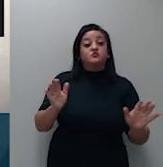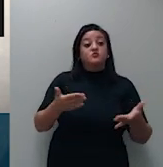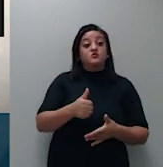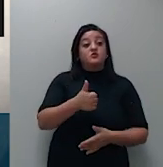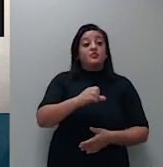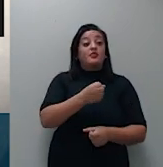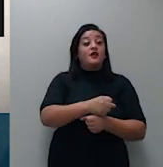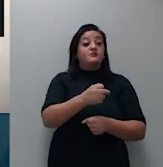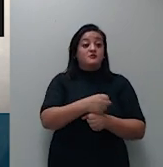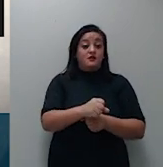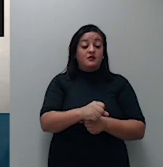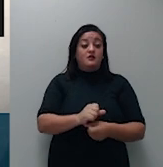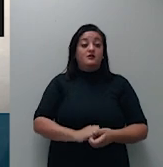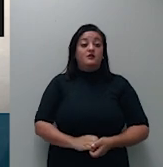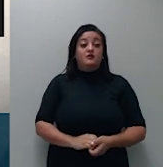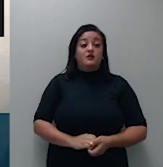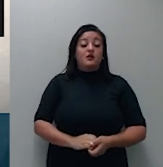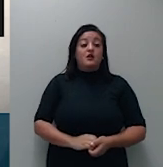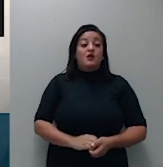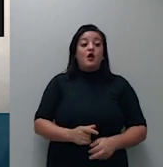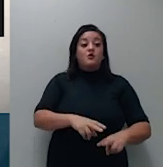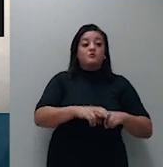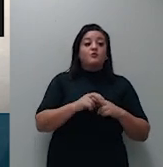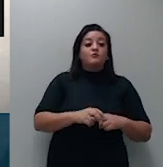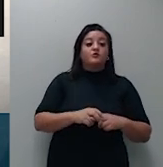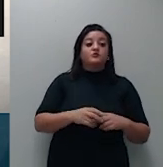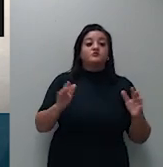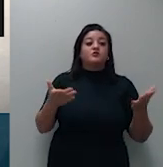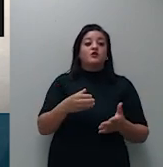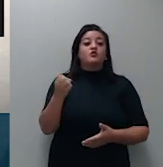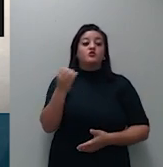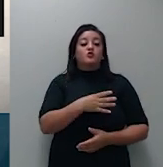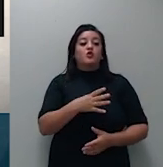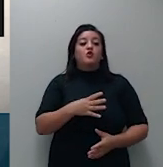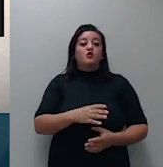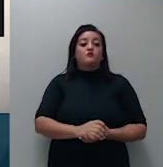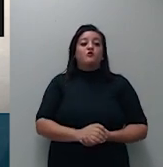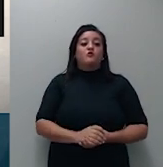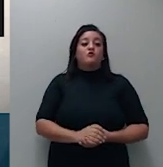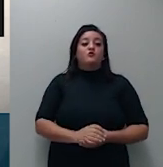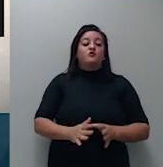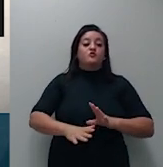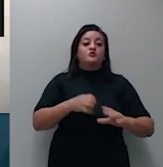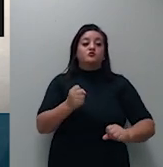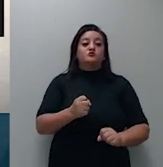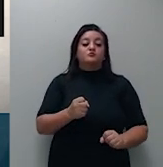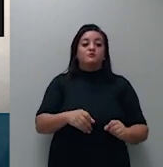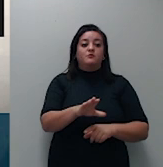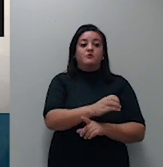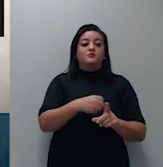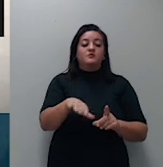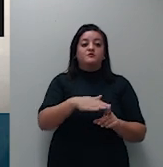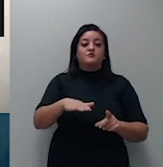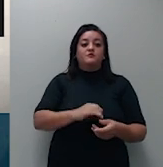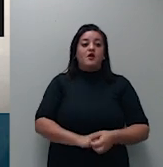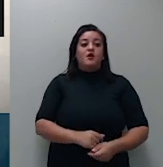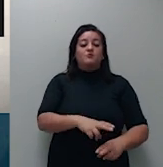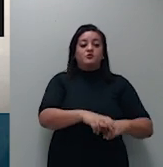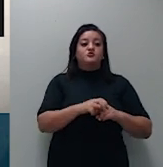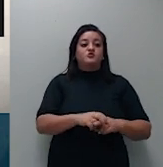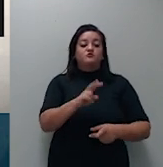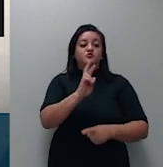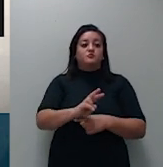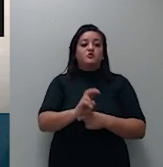atualmente de 10 anos em virtude da vigência do novo diploma civil em razão da Necessidade de